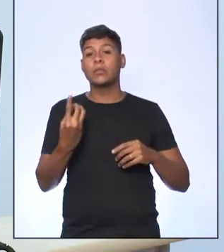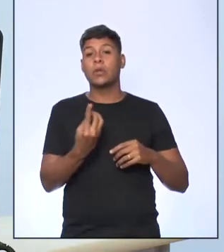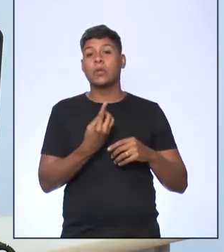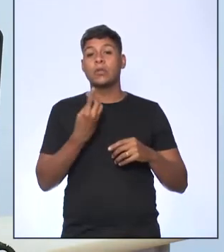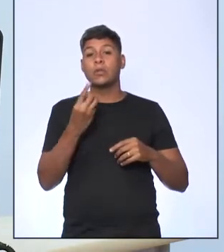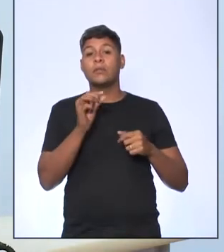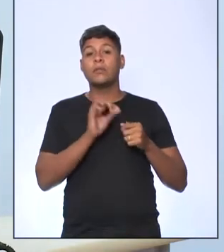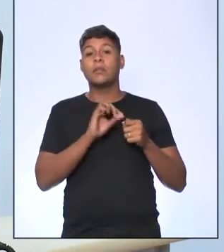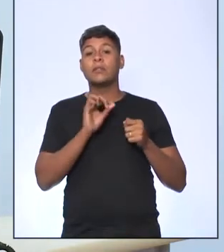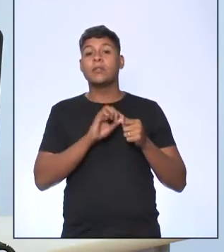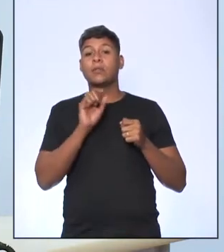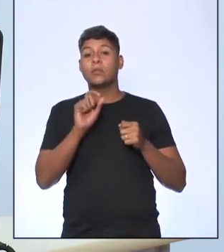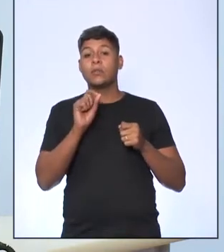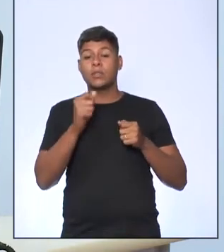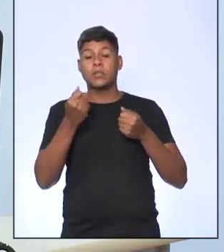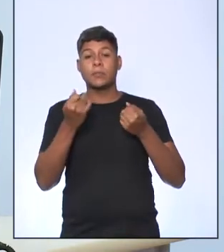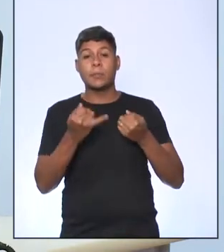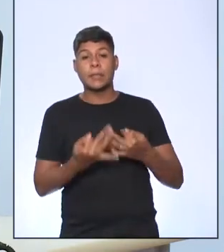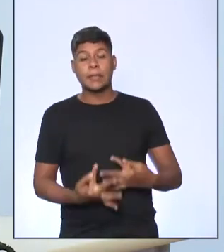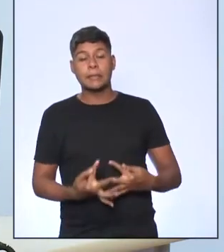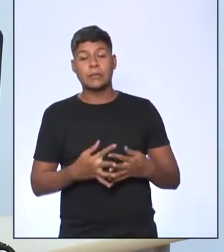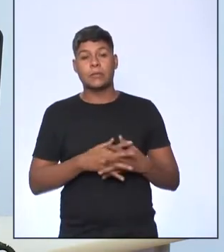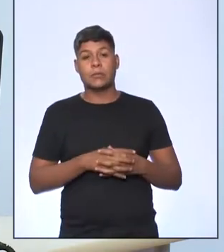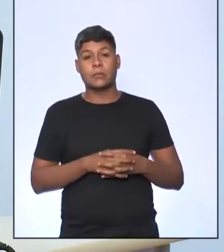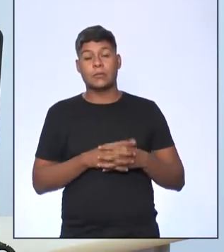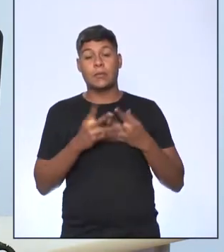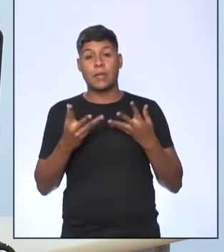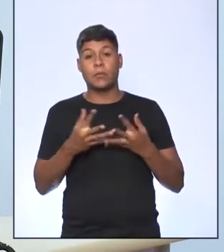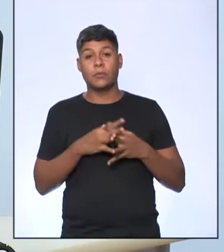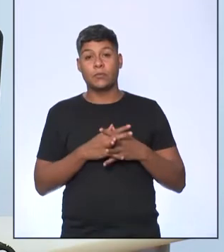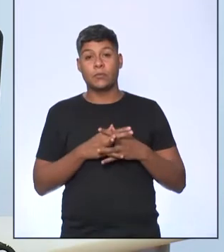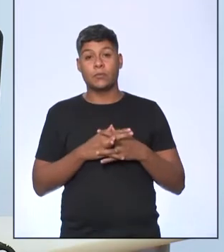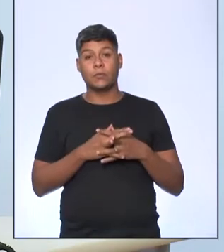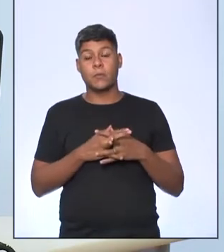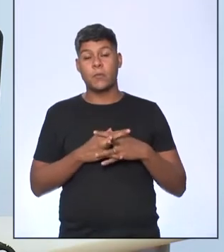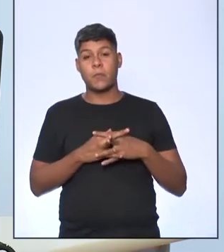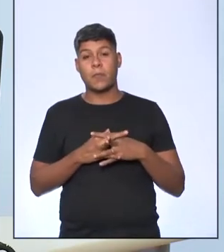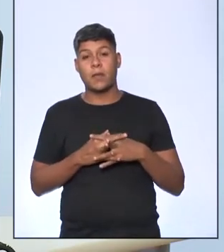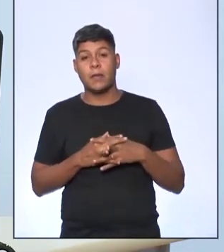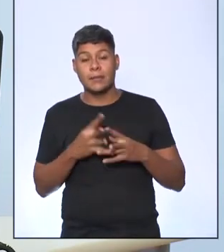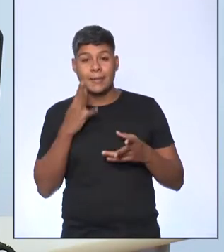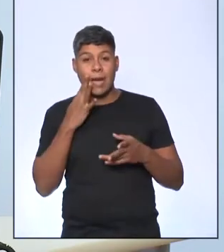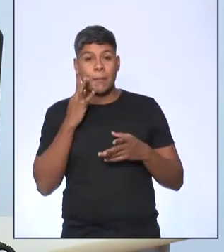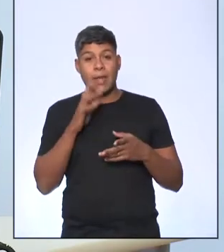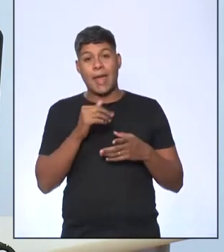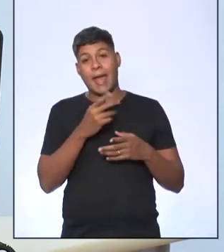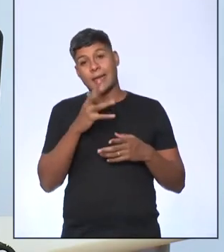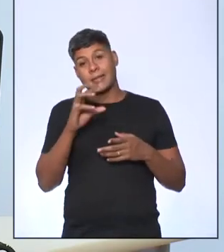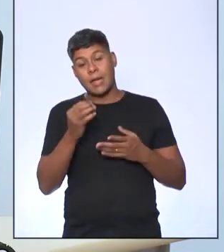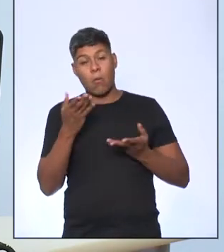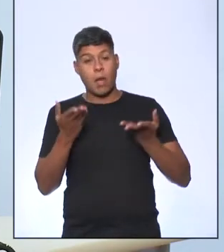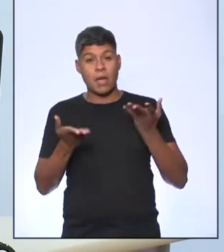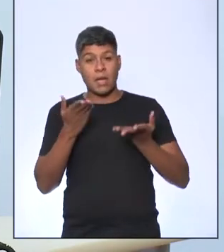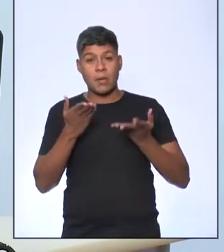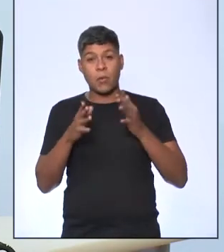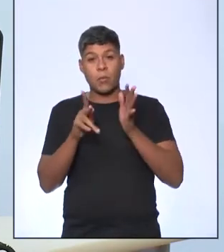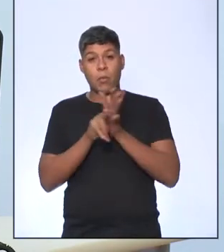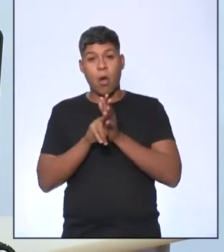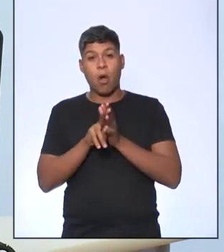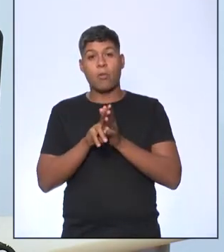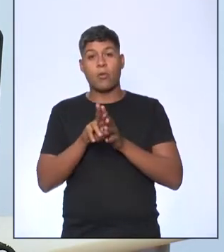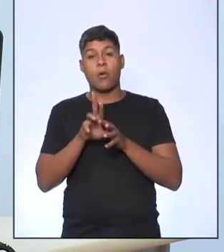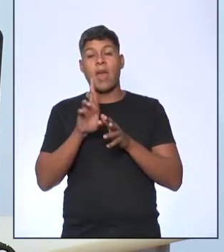Eu vou fazer uma explicação para vocês. Então, o seguinte, a reação que ela entra em equilíbrio é aquela reação que